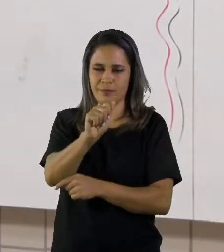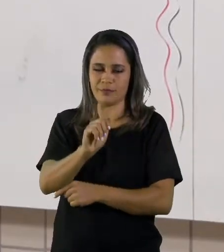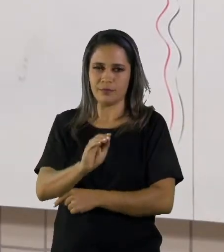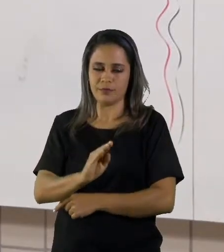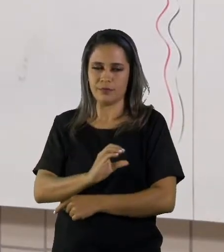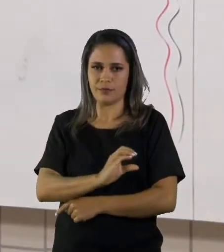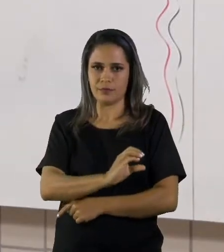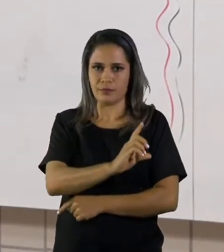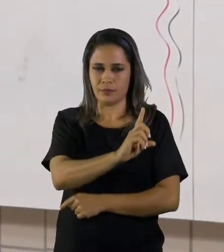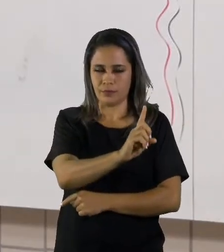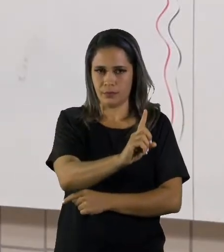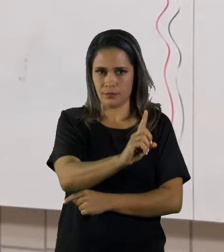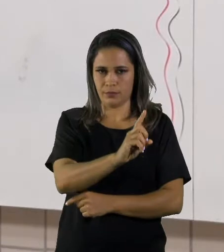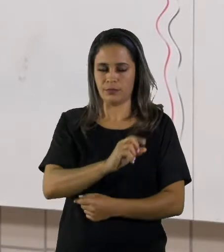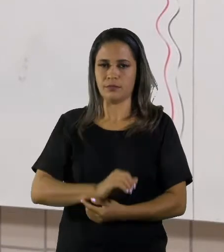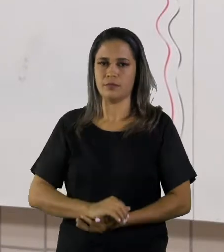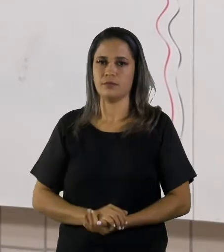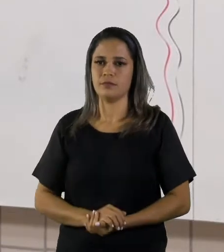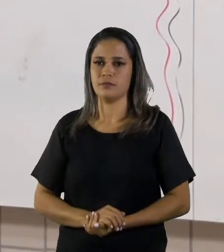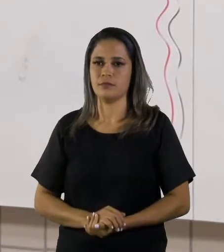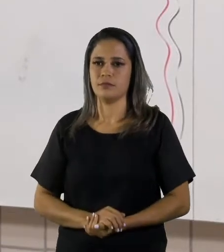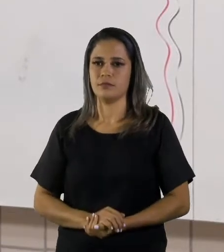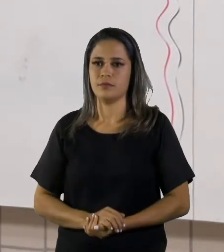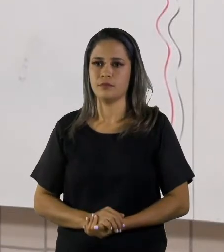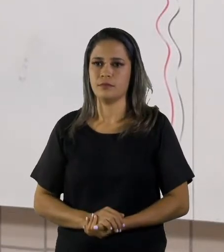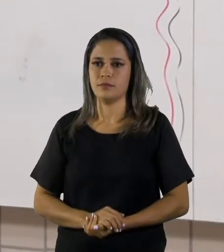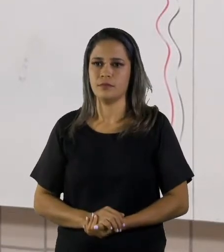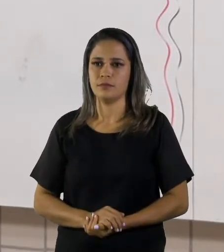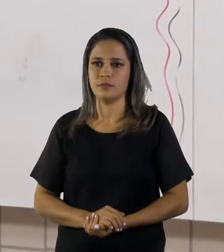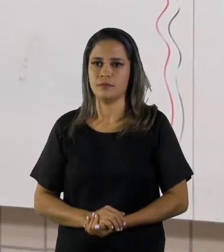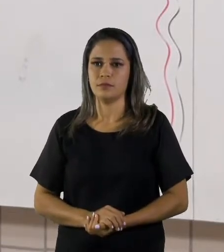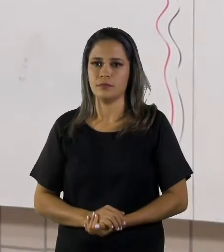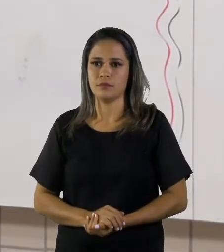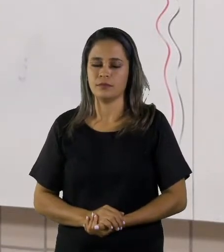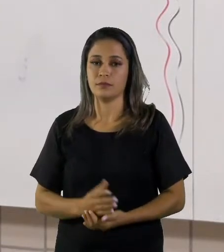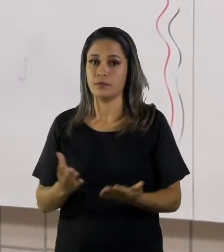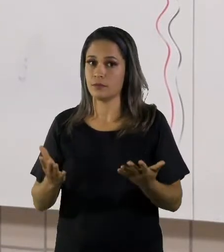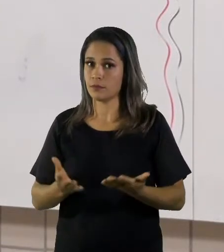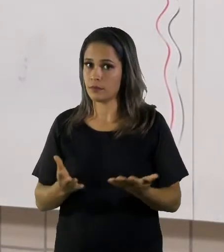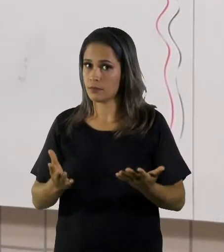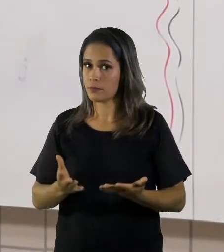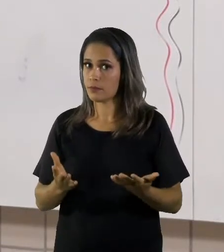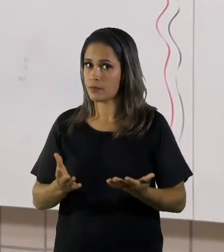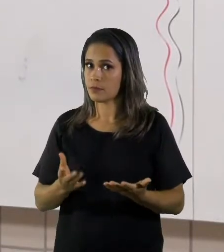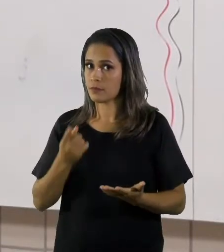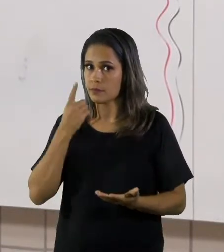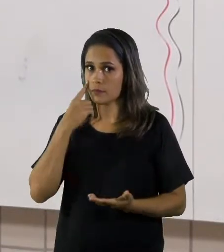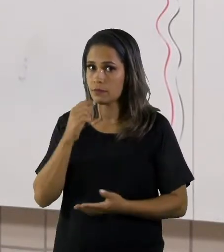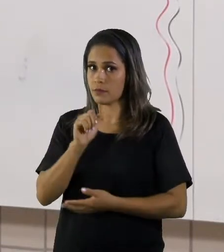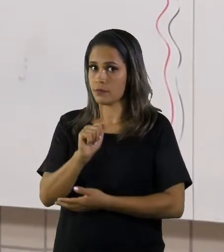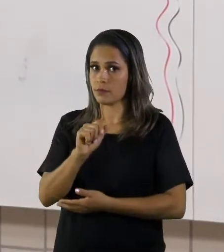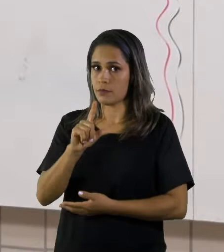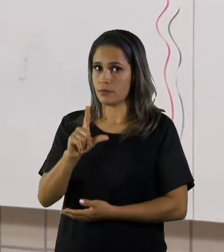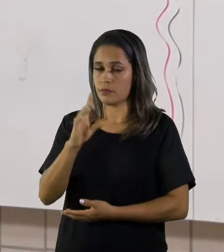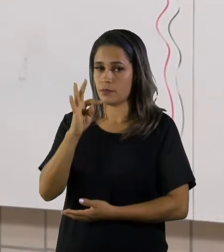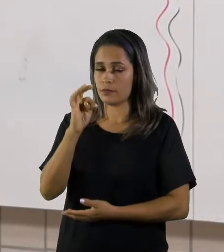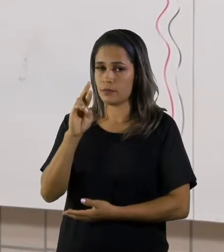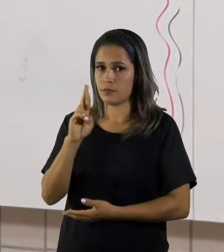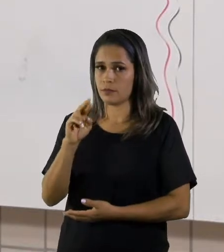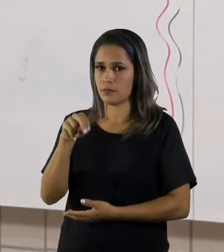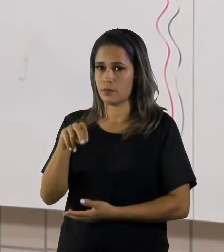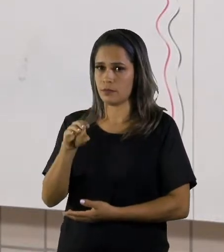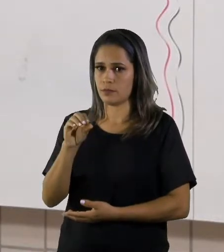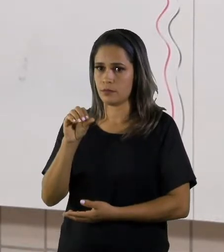mesma nomenclatura. Bom, uma classificação nova que nós vamos ver são os ângulos alternos. A